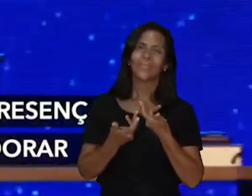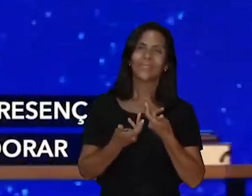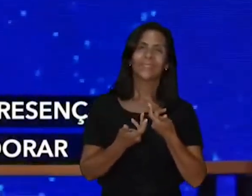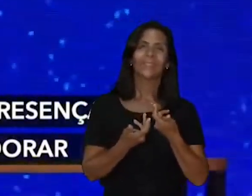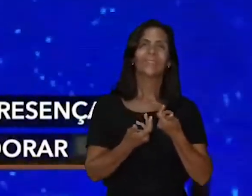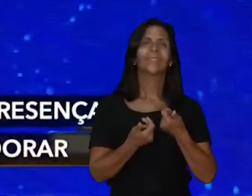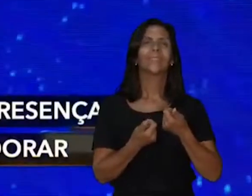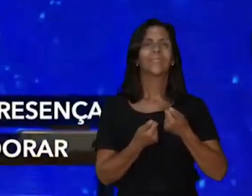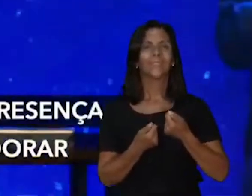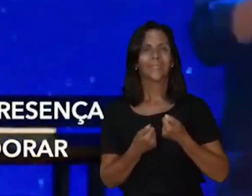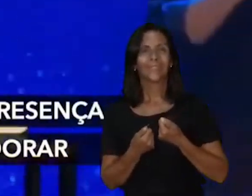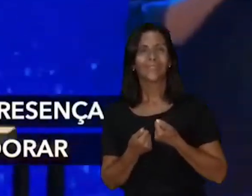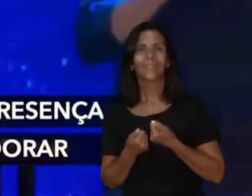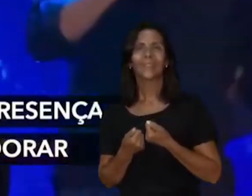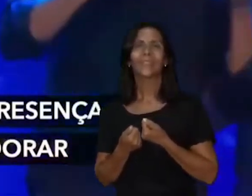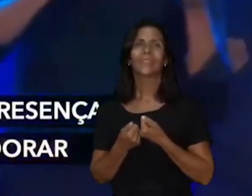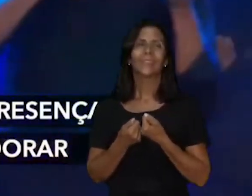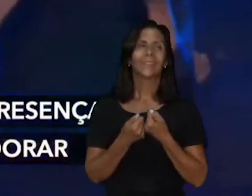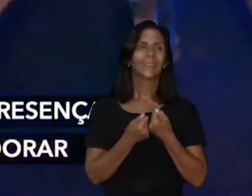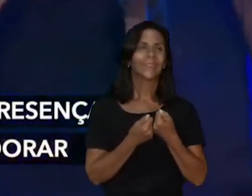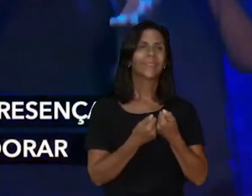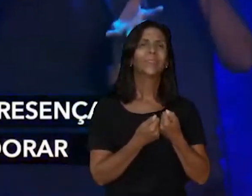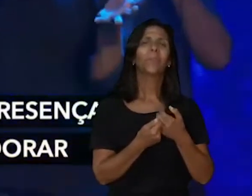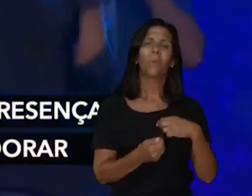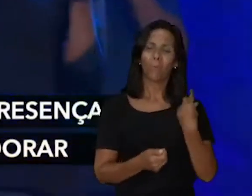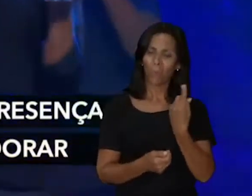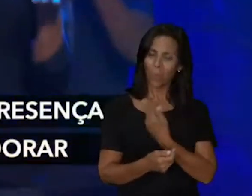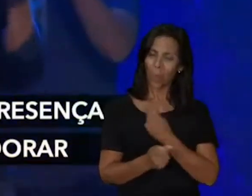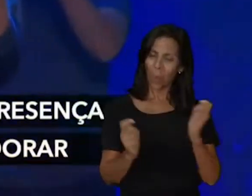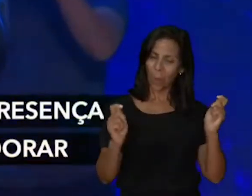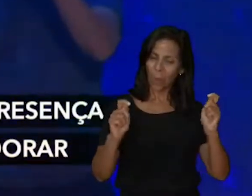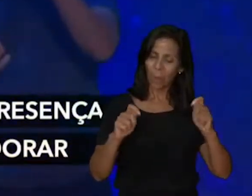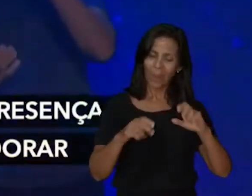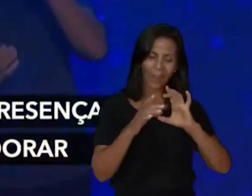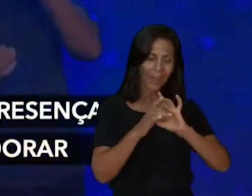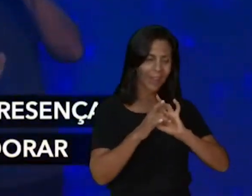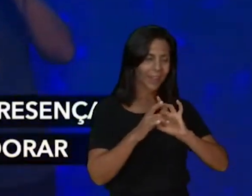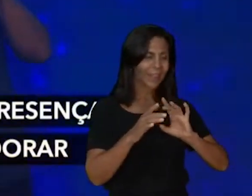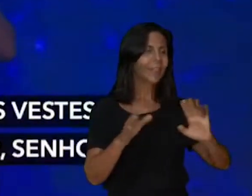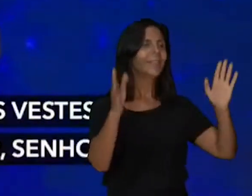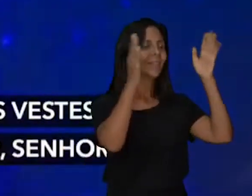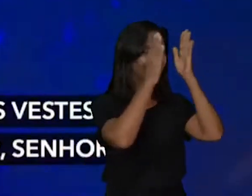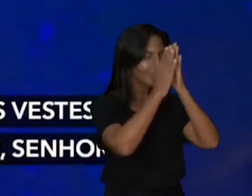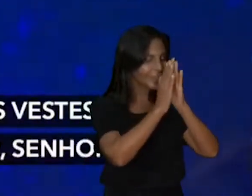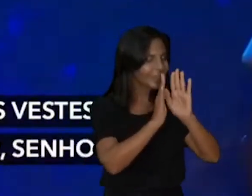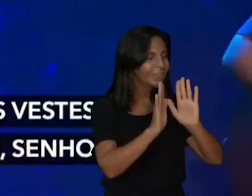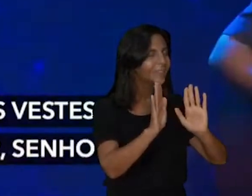Maravilhoso é poder te adorar.